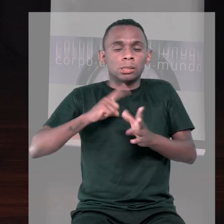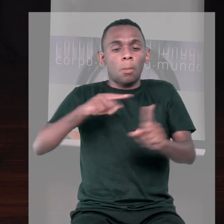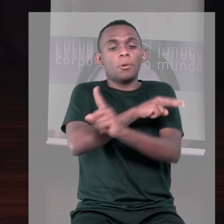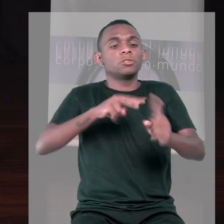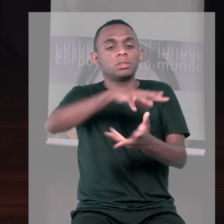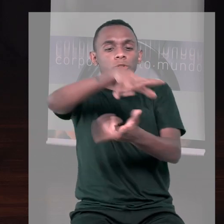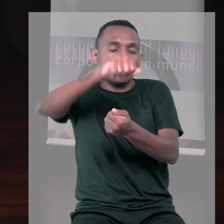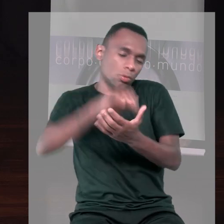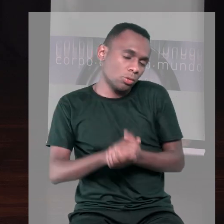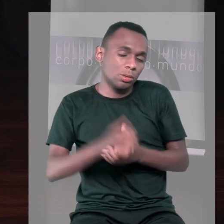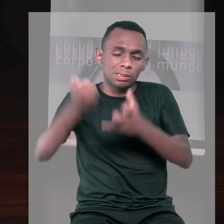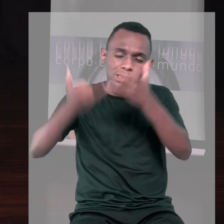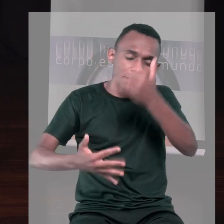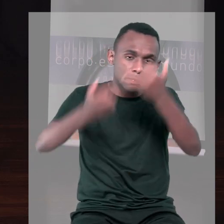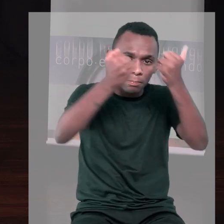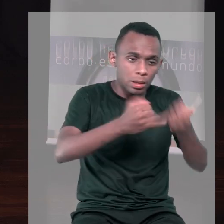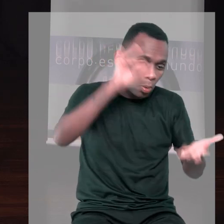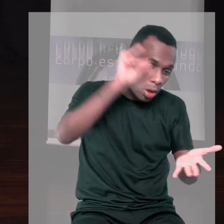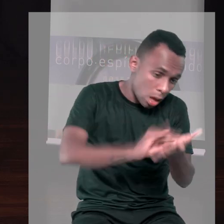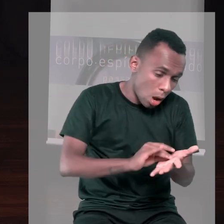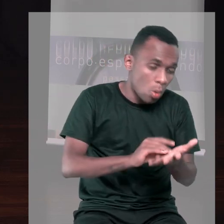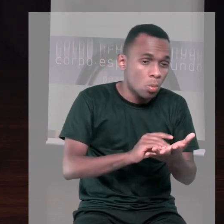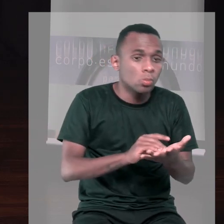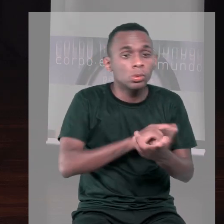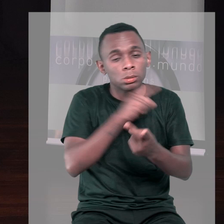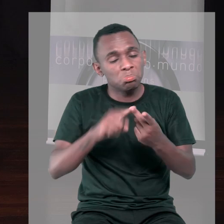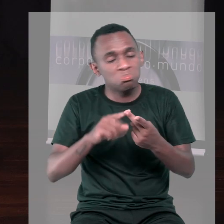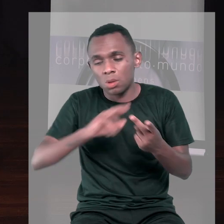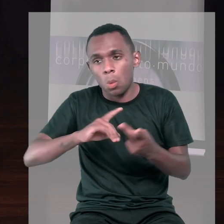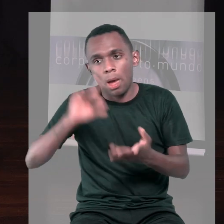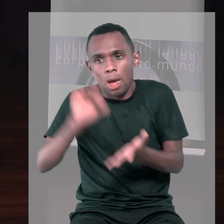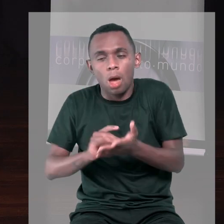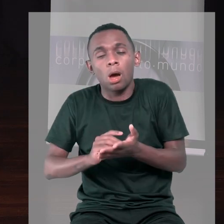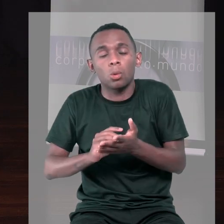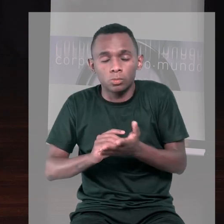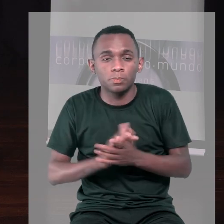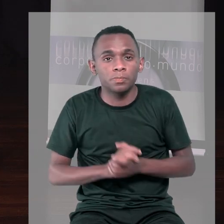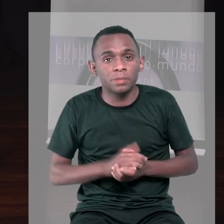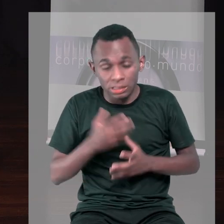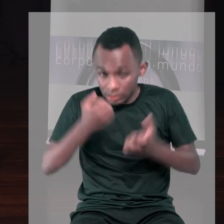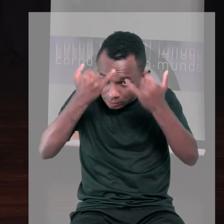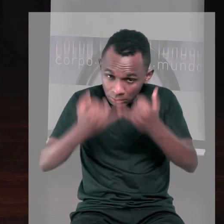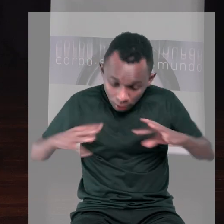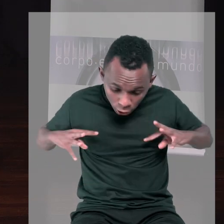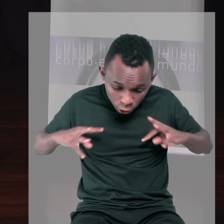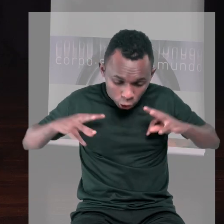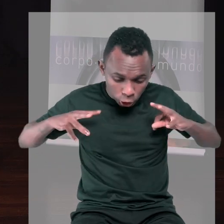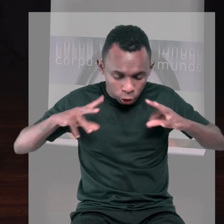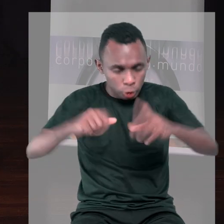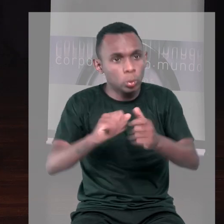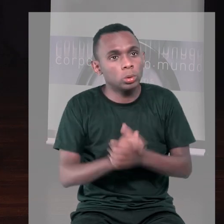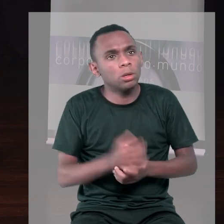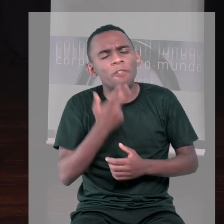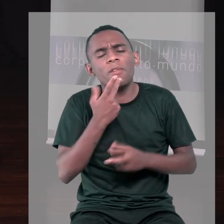isso deve ser tomado tanto no espaço quanto no tempo. Pois que a ideologia